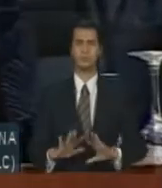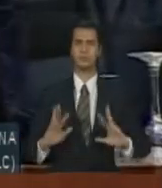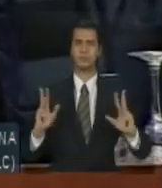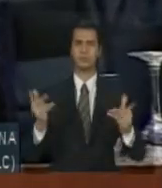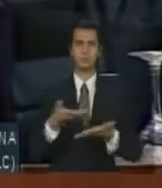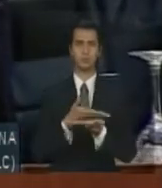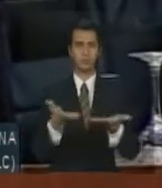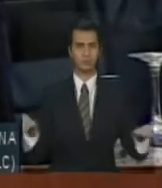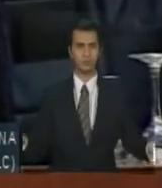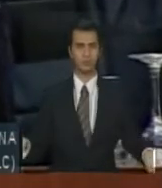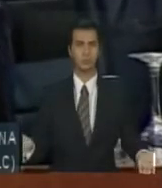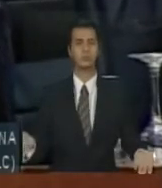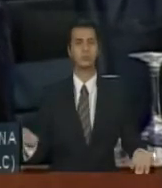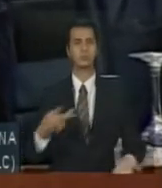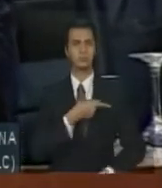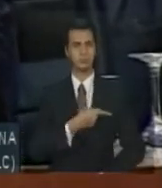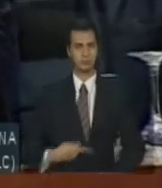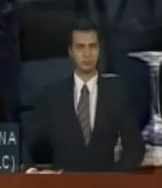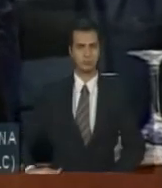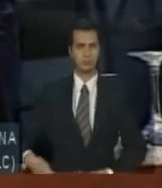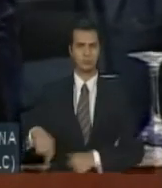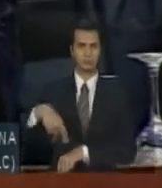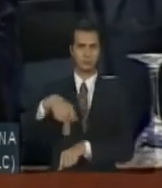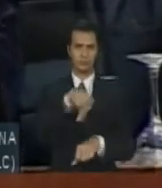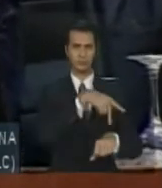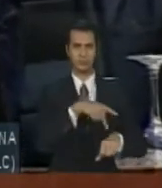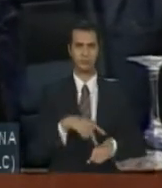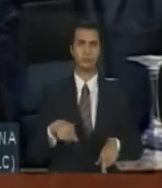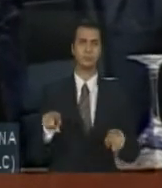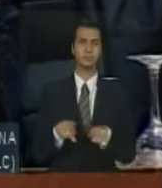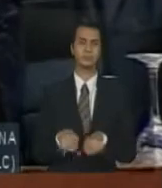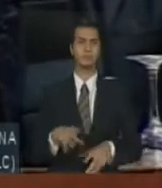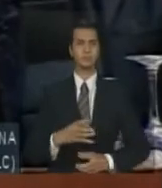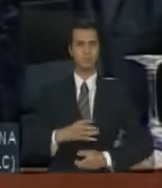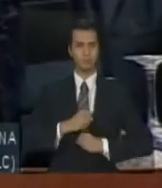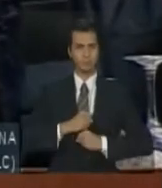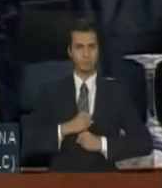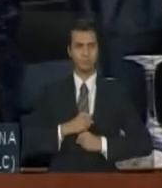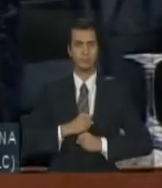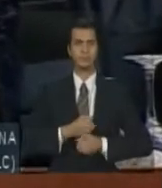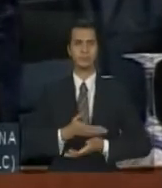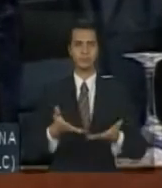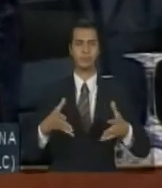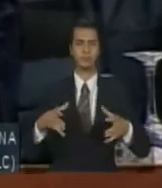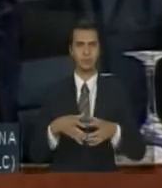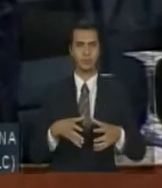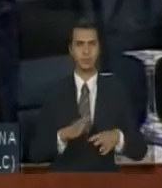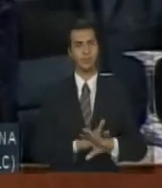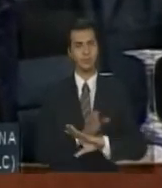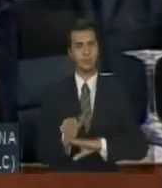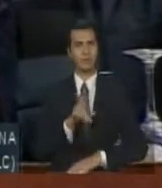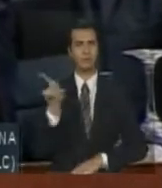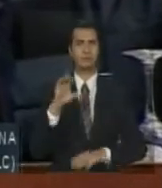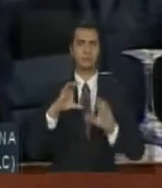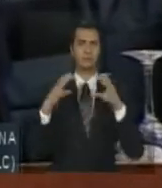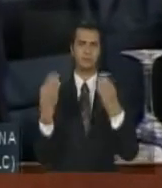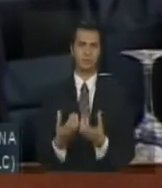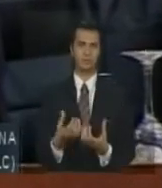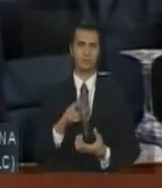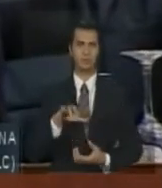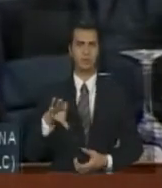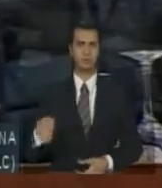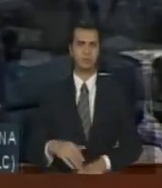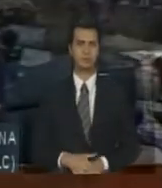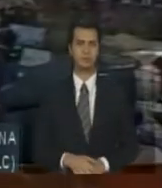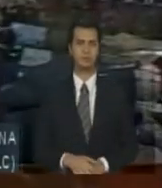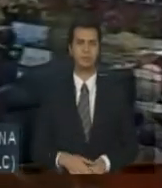os chefes de Estado e do Governo, às delegações. E queria dizer